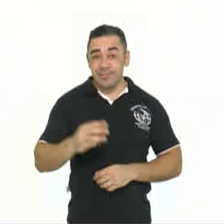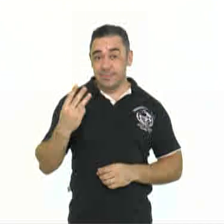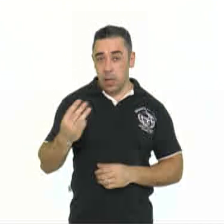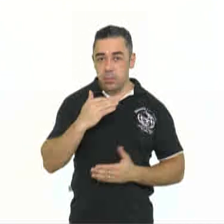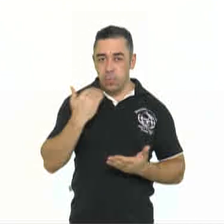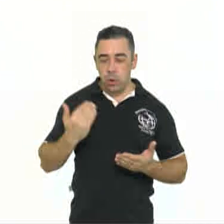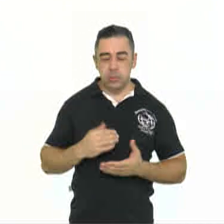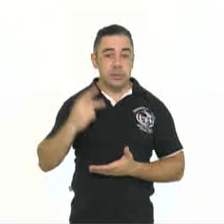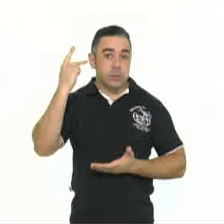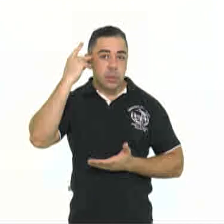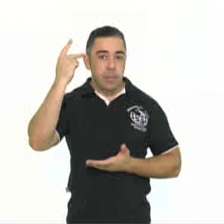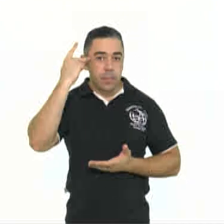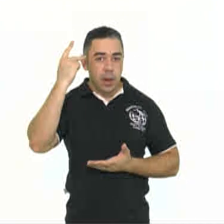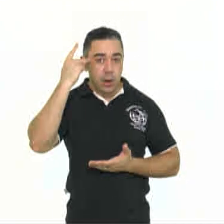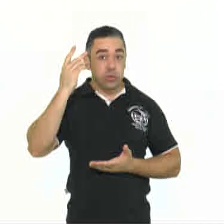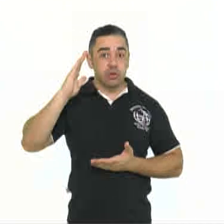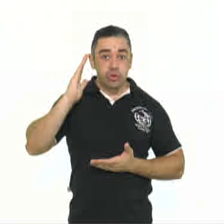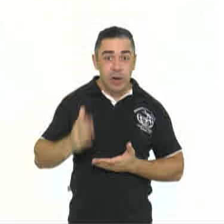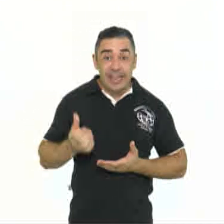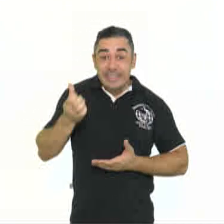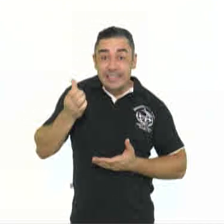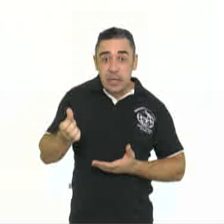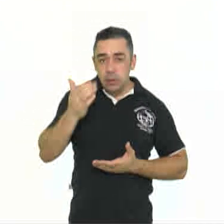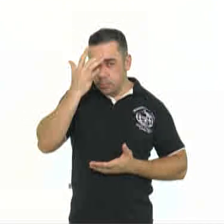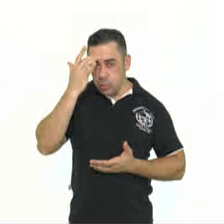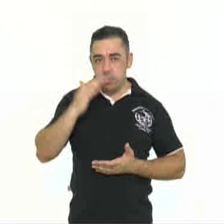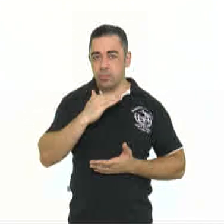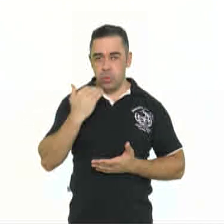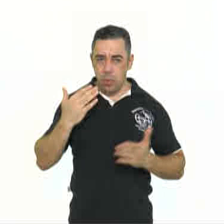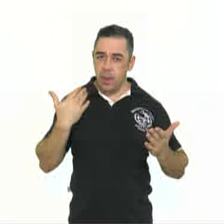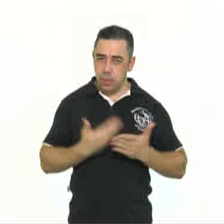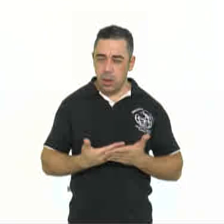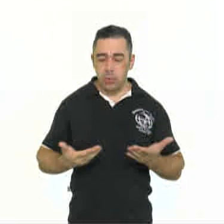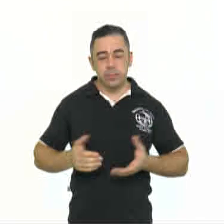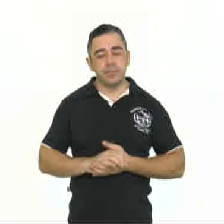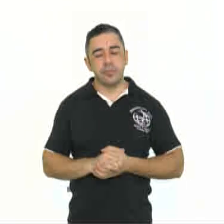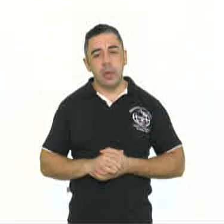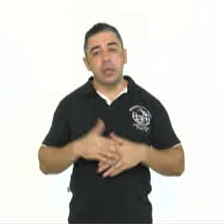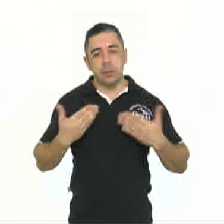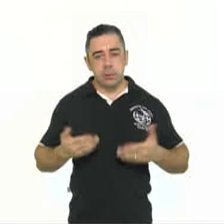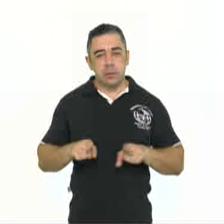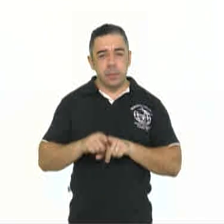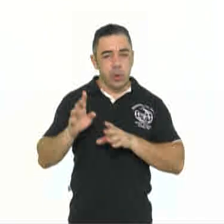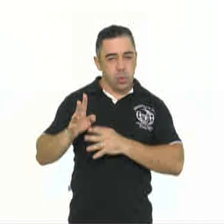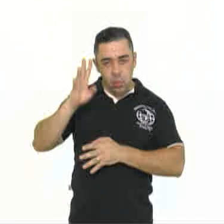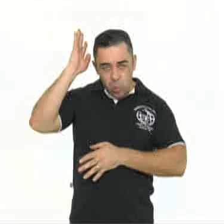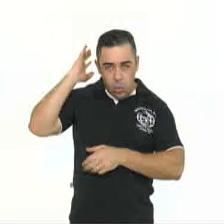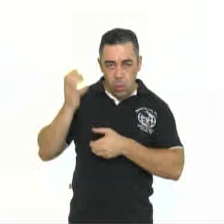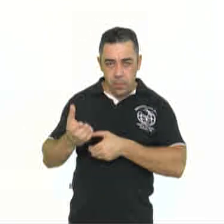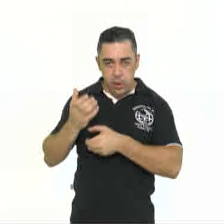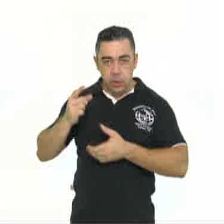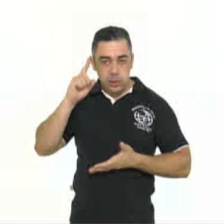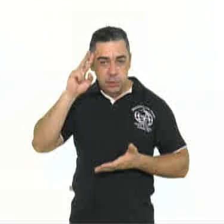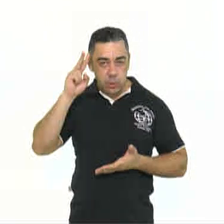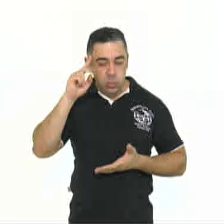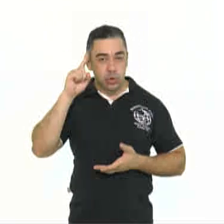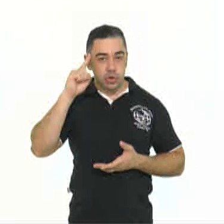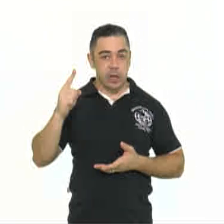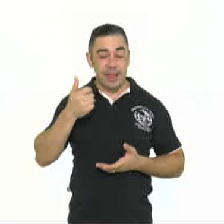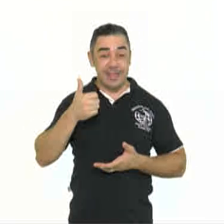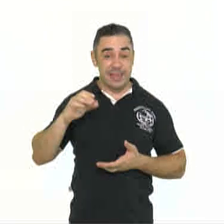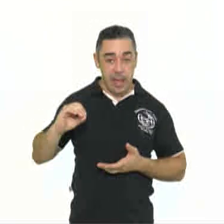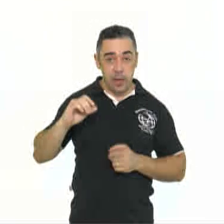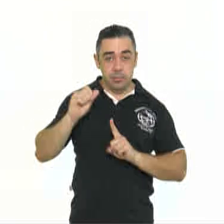Paulo tem confirmadas 6 vítimas fatais até agora. E segundo o Corpo de Bombeiros, só na segunda-feira, dia 10/2,